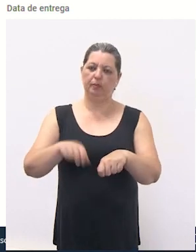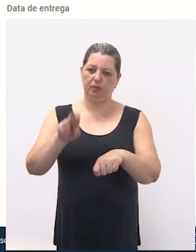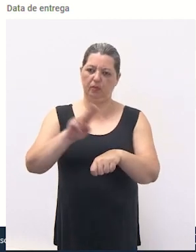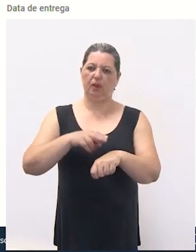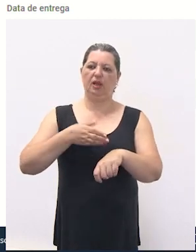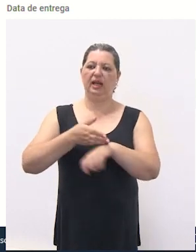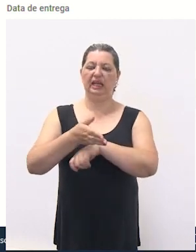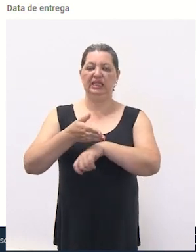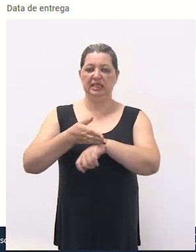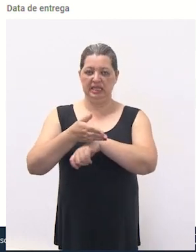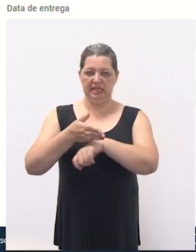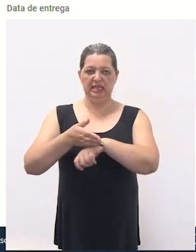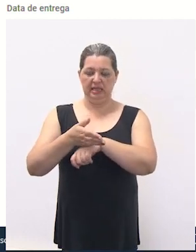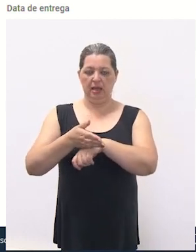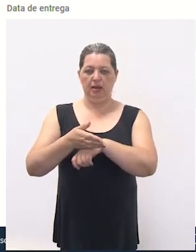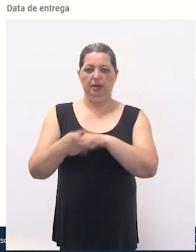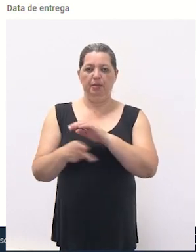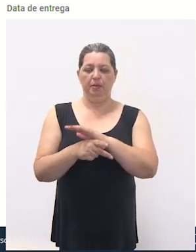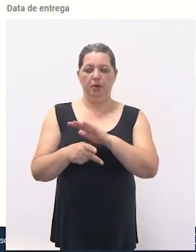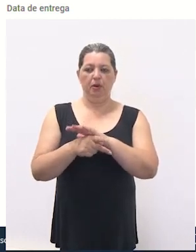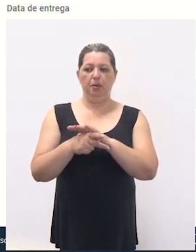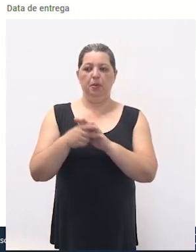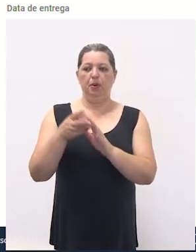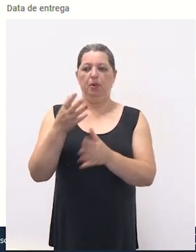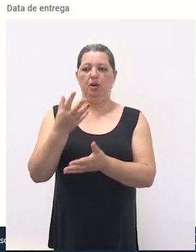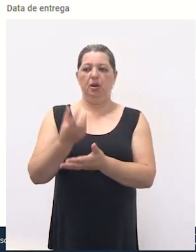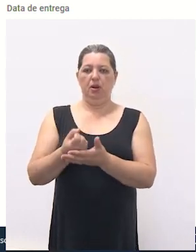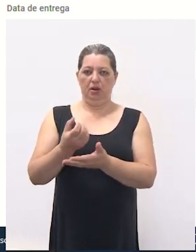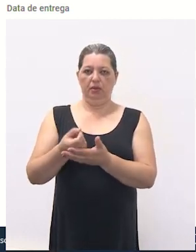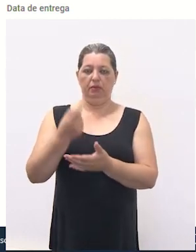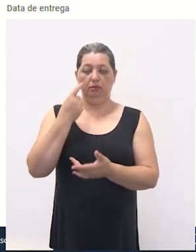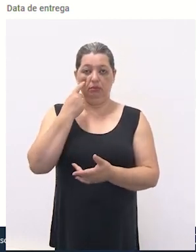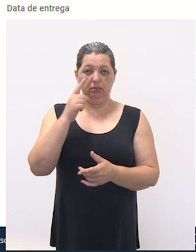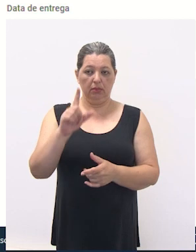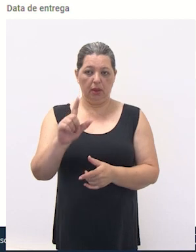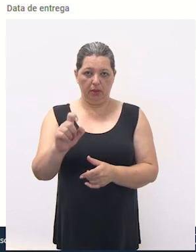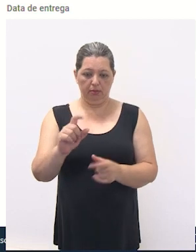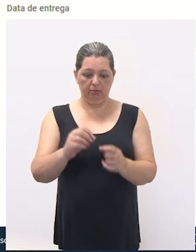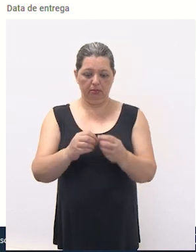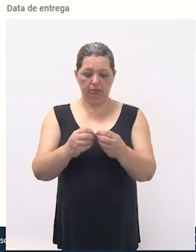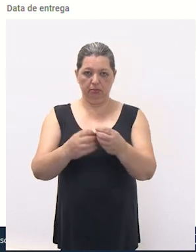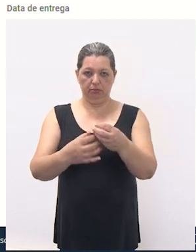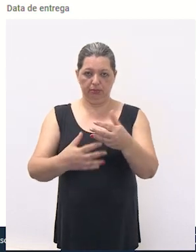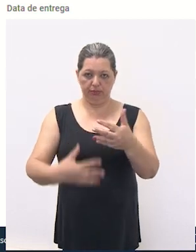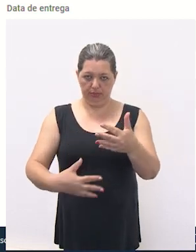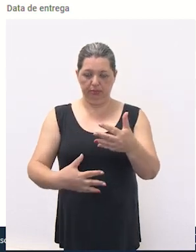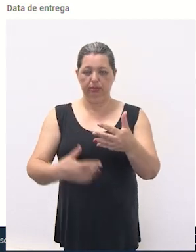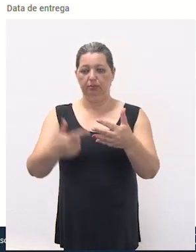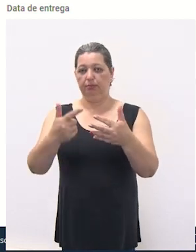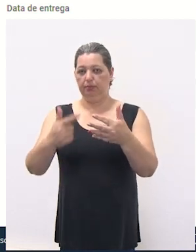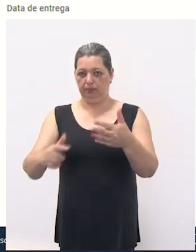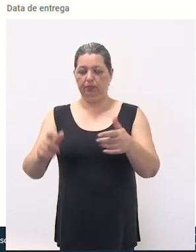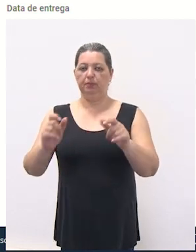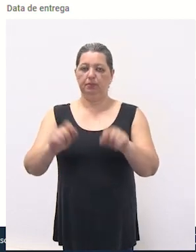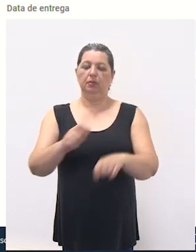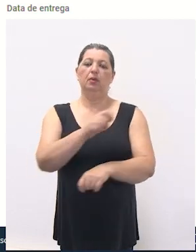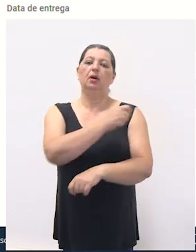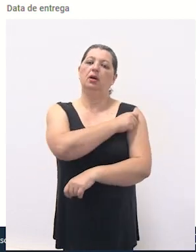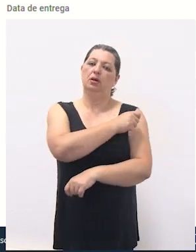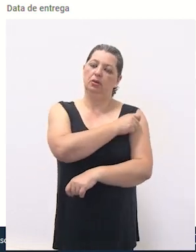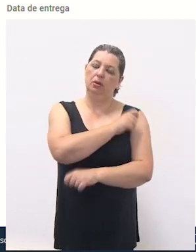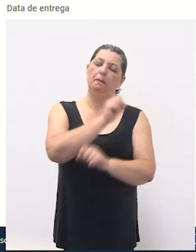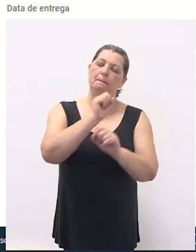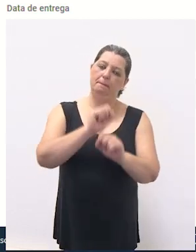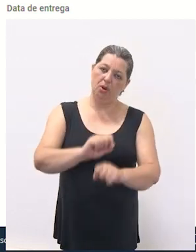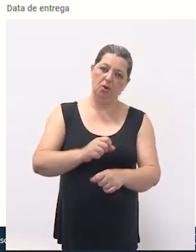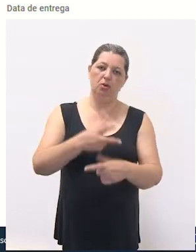alunos somente visualizam. Quando a gente clica, existem outras possibilidades, né? Os alunos podem editar